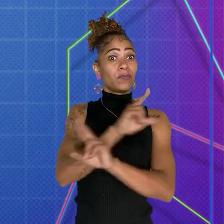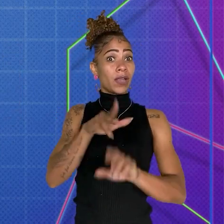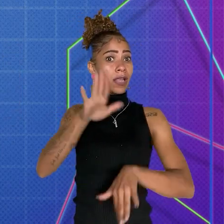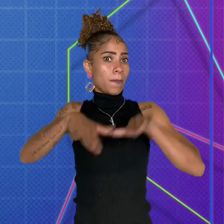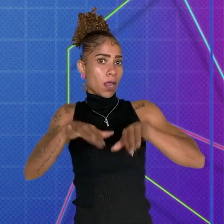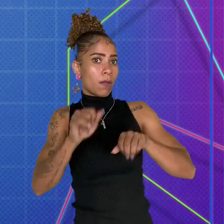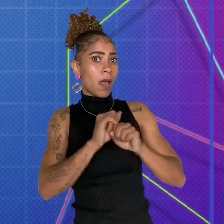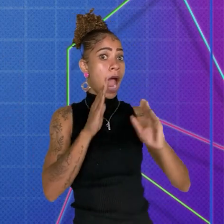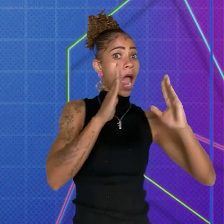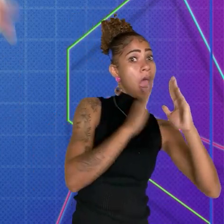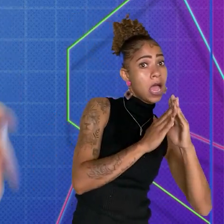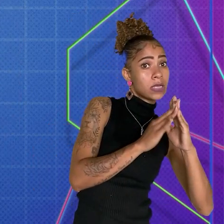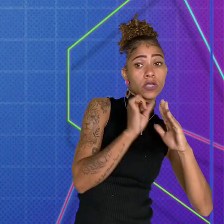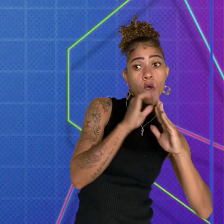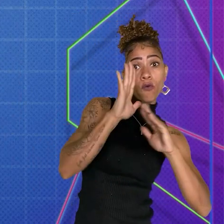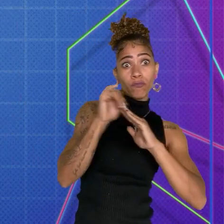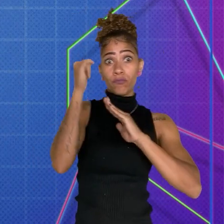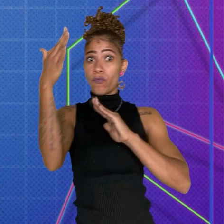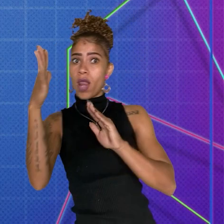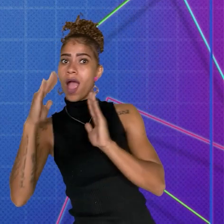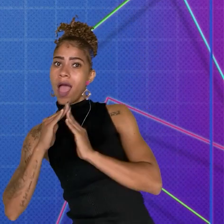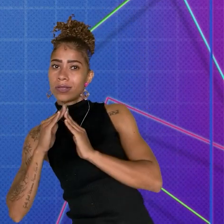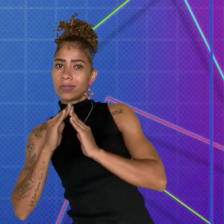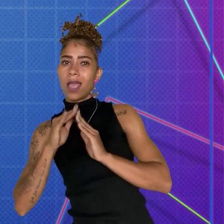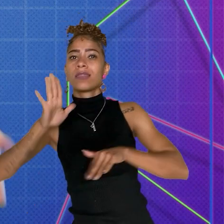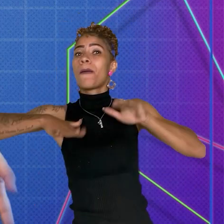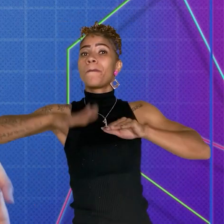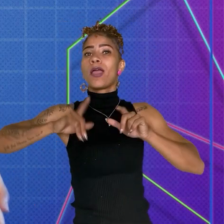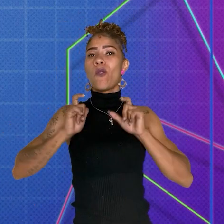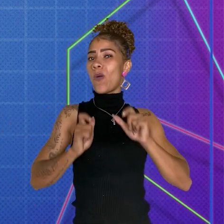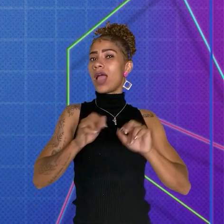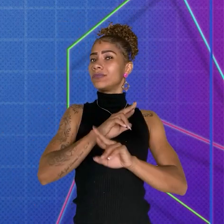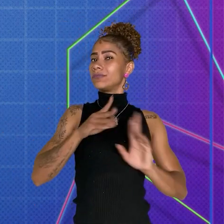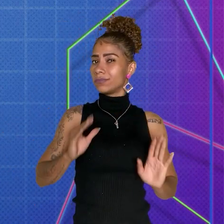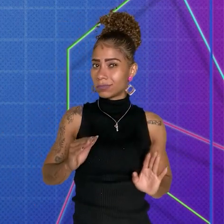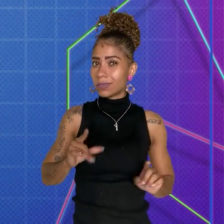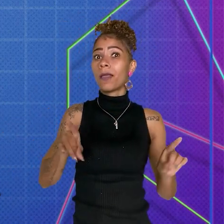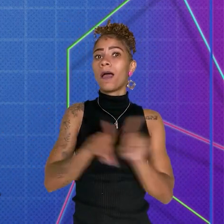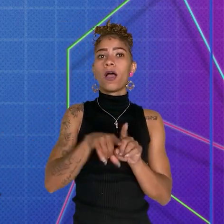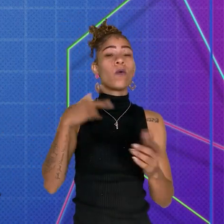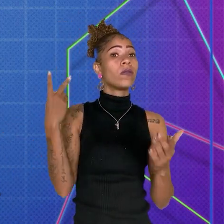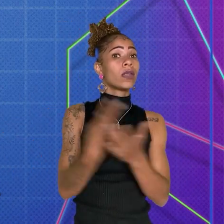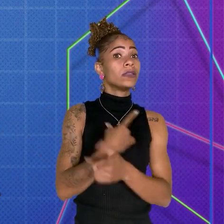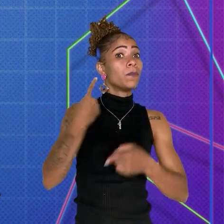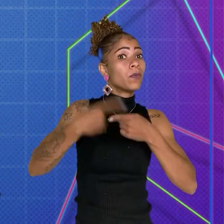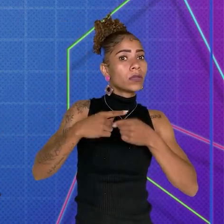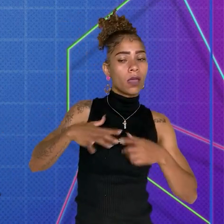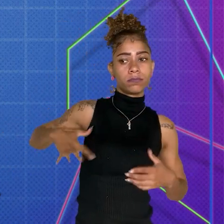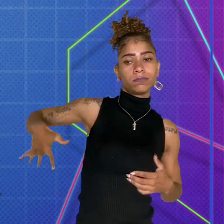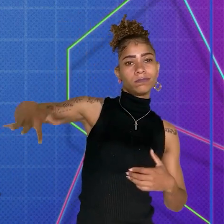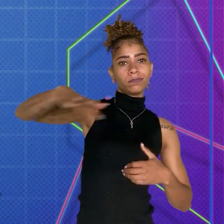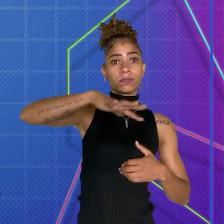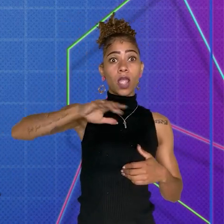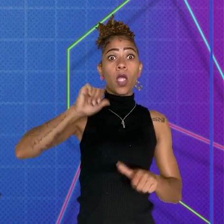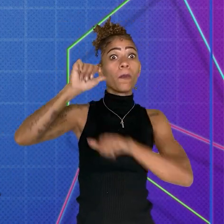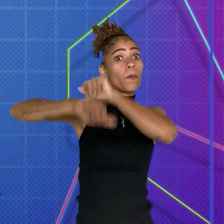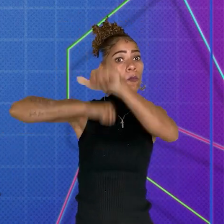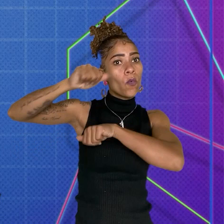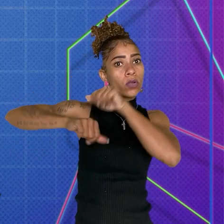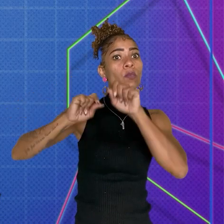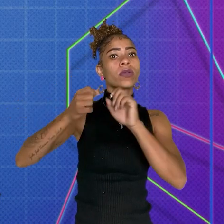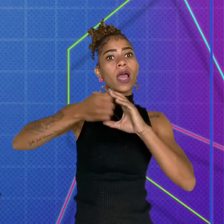diferentes dependendo se ela está dentro de casa, fora dela ou em algum cômodo diferente. Isso acontece porque o ambiente modifica